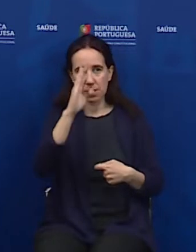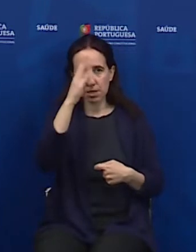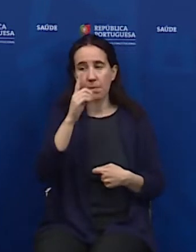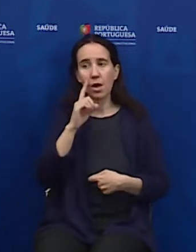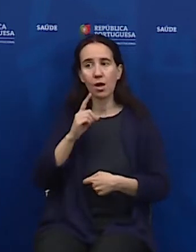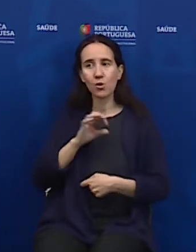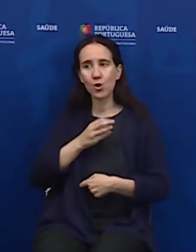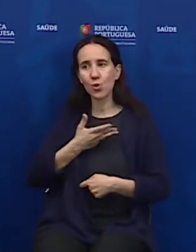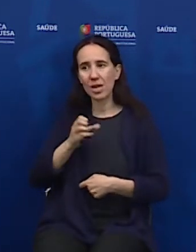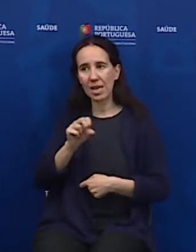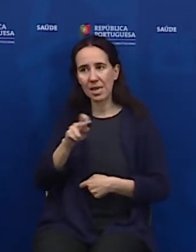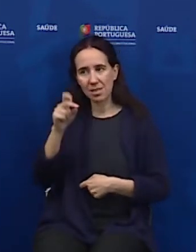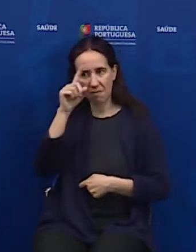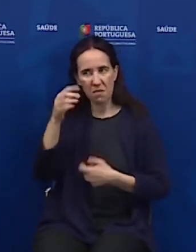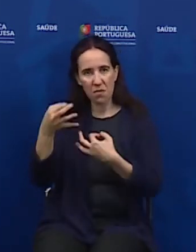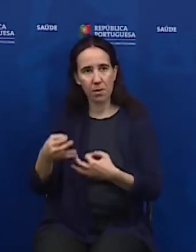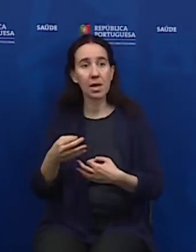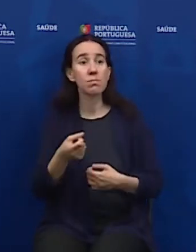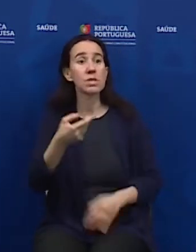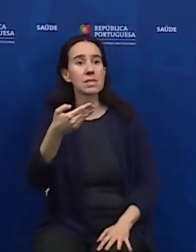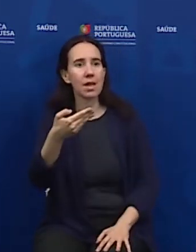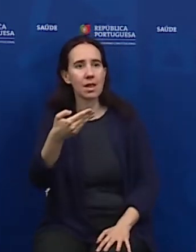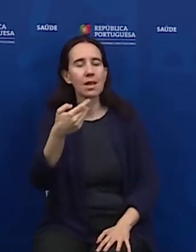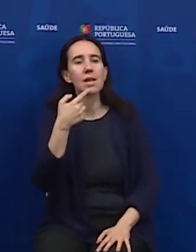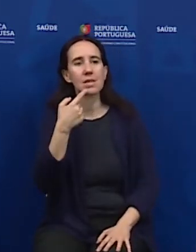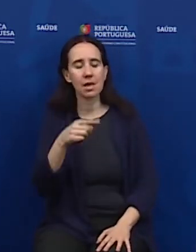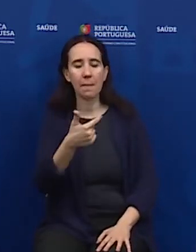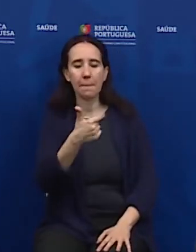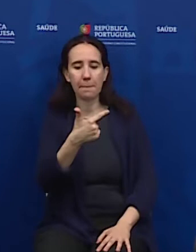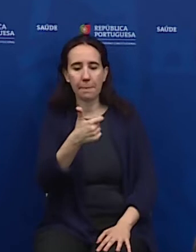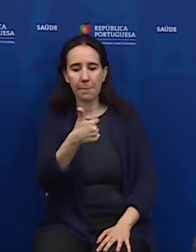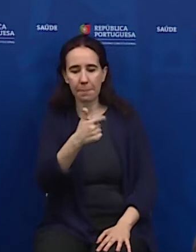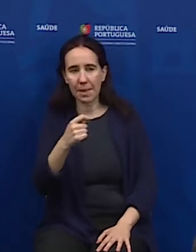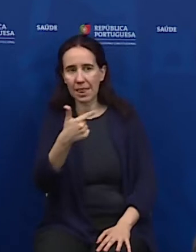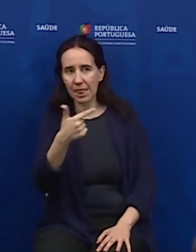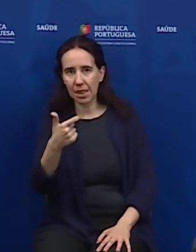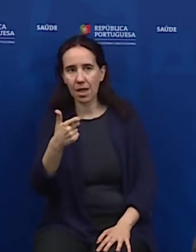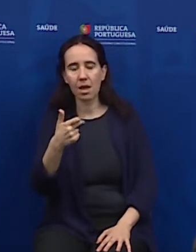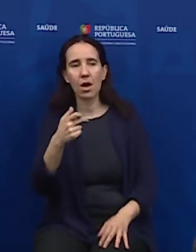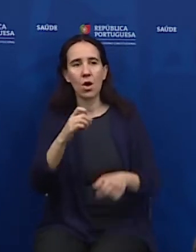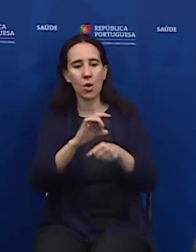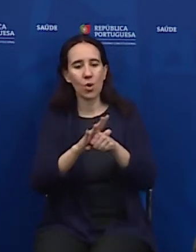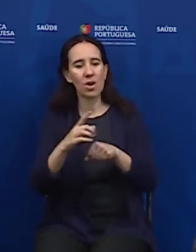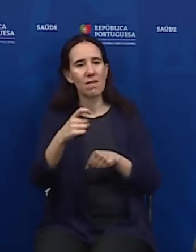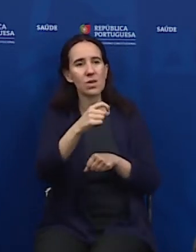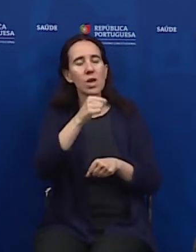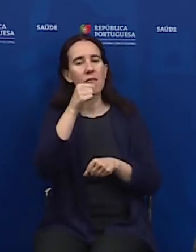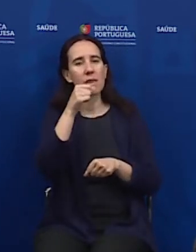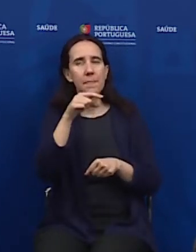confirmará também, 7. Ou seja, já havia os beta-coronavírus, que são aqueles que muitas vezes fazem parte